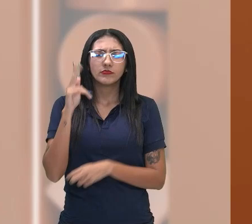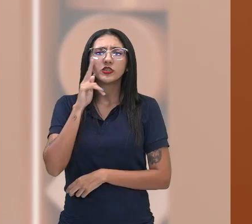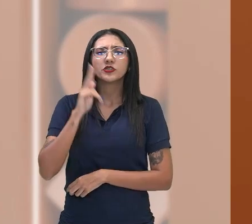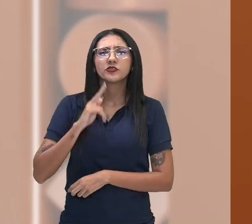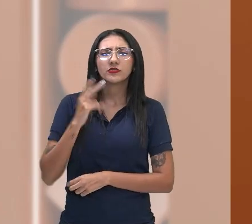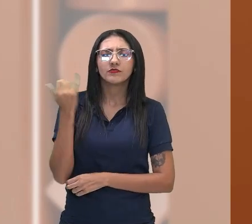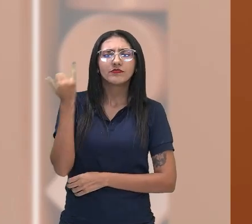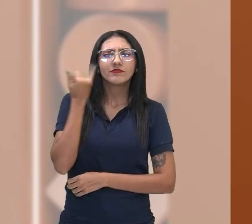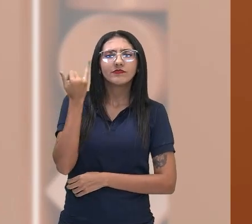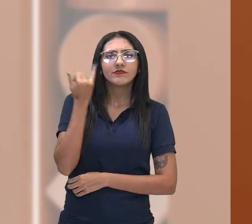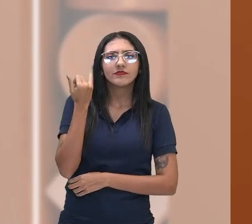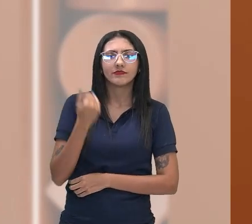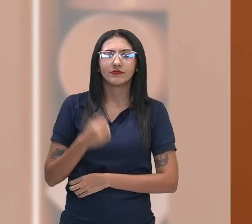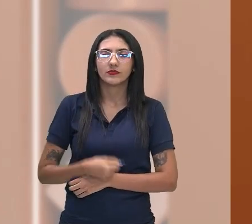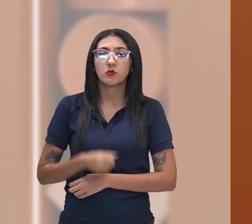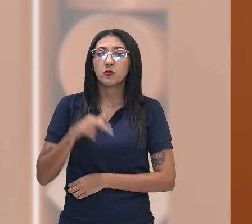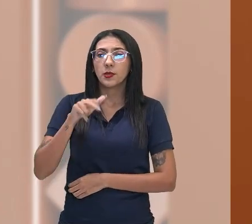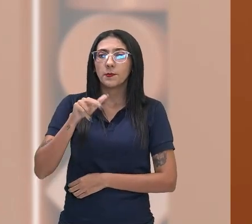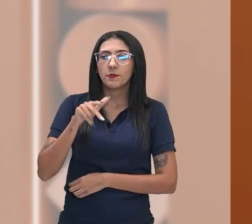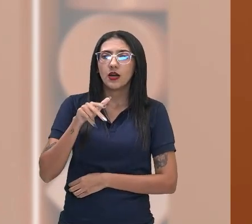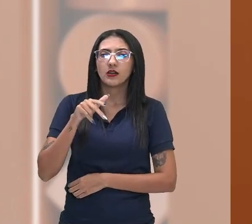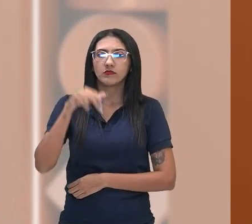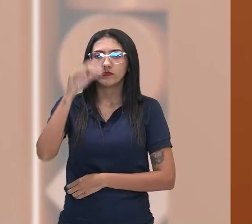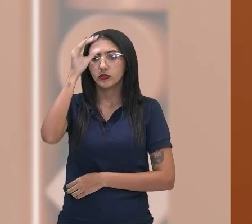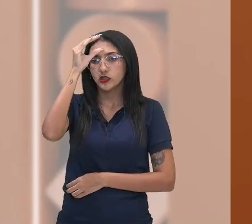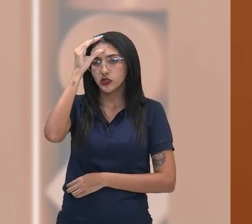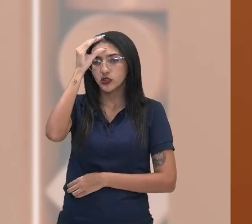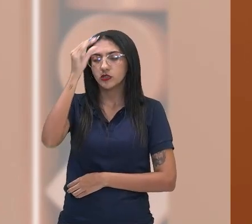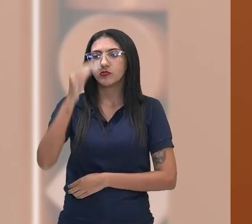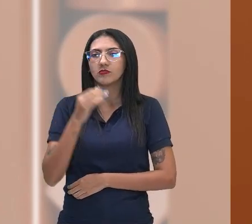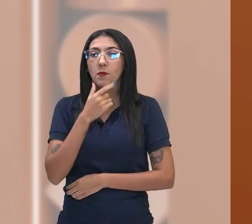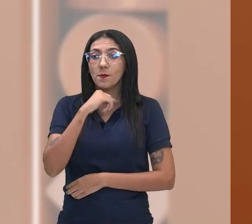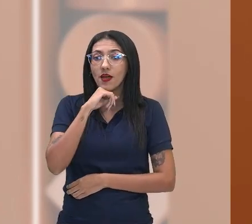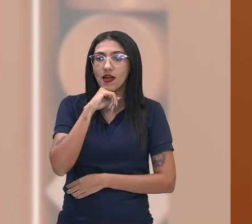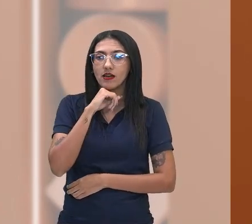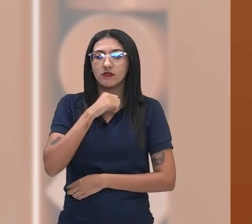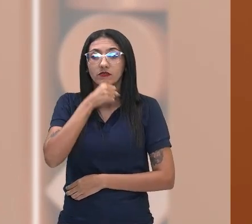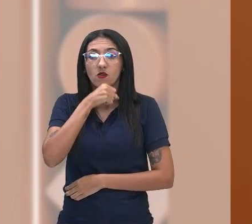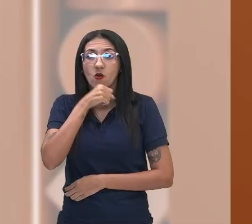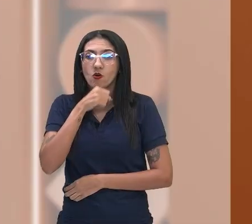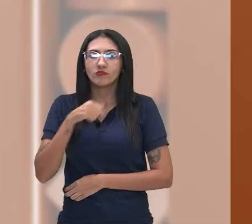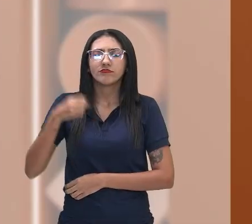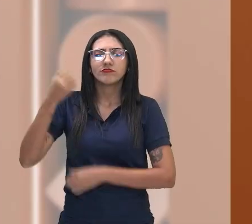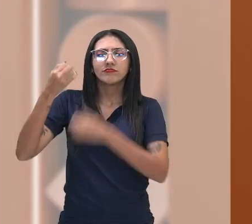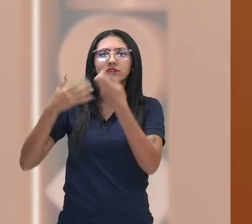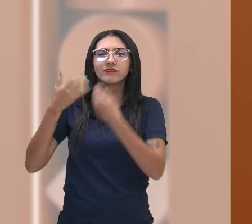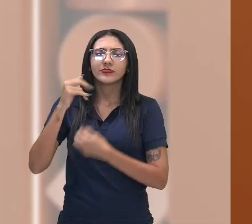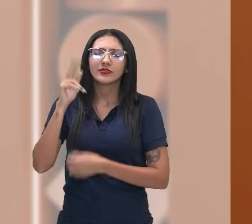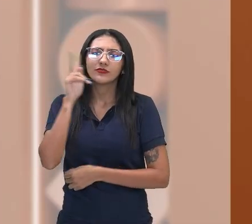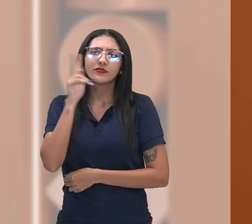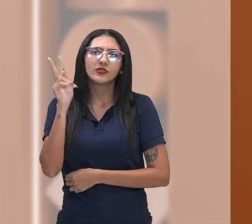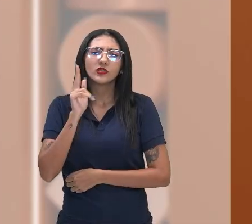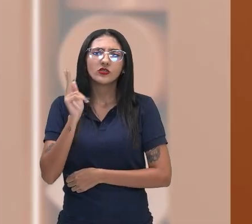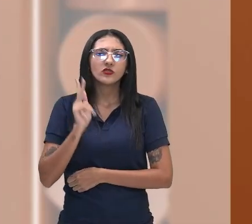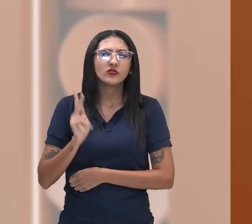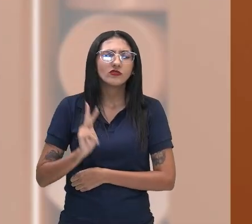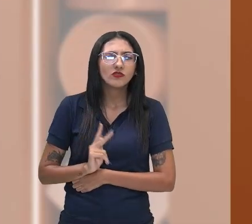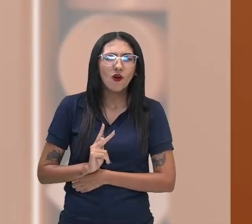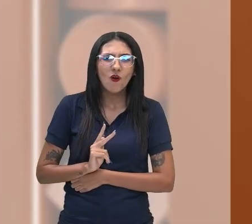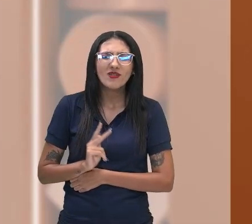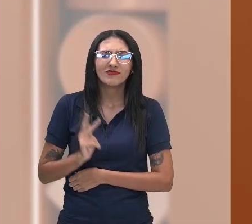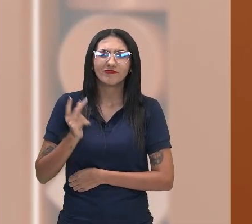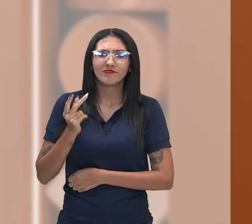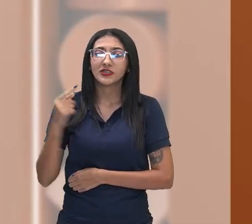irmão, do seu tio, da sua mãe, do seu pai, dos seus avós, aquela história, né, que faz